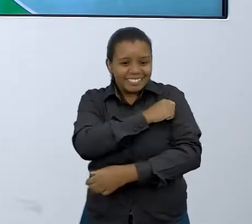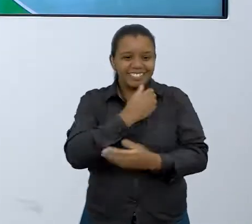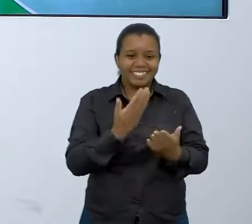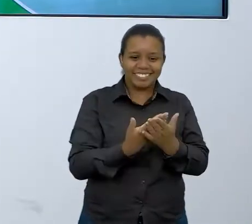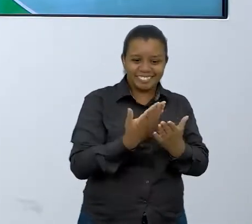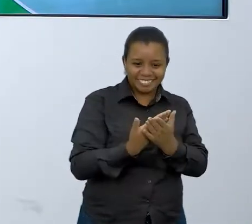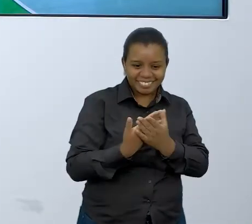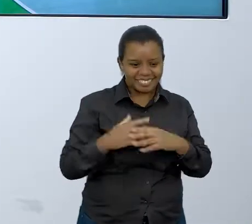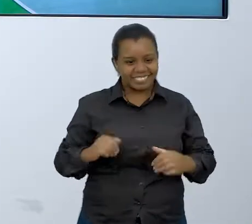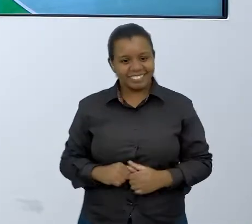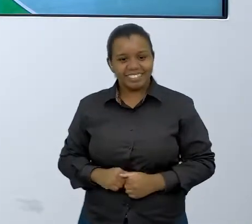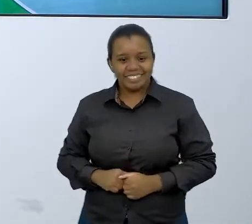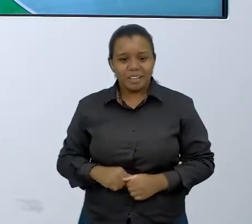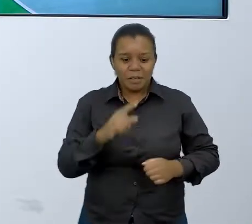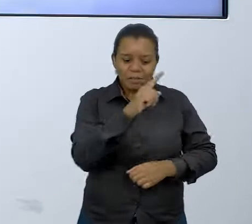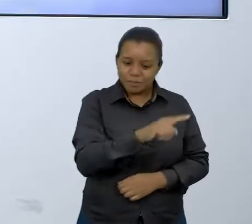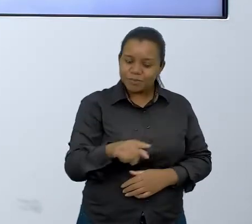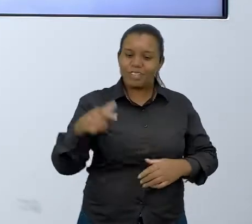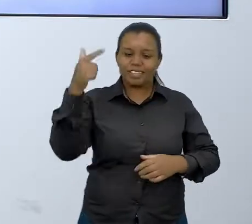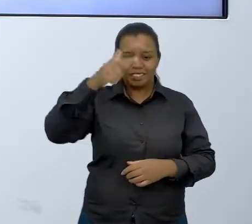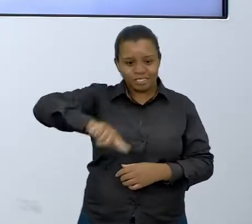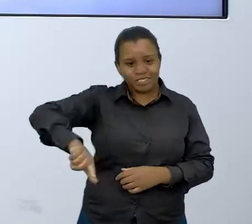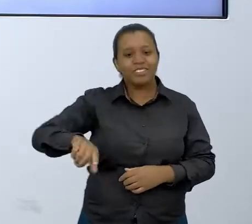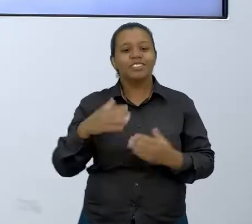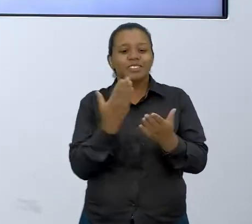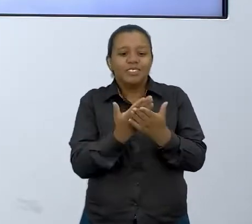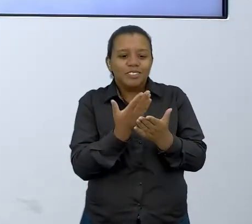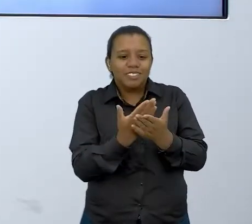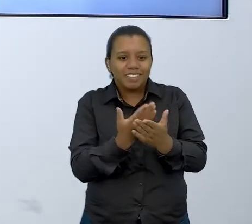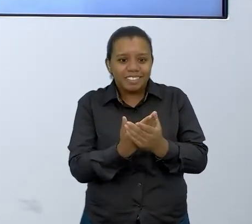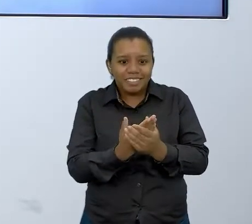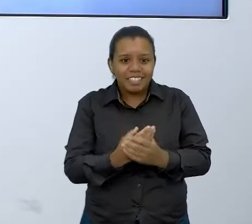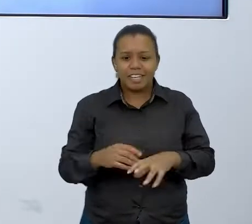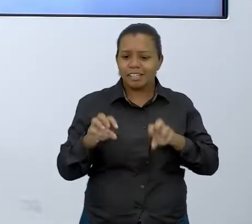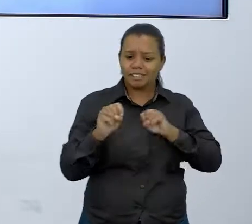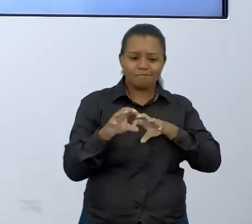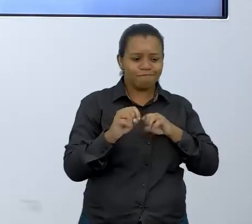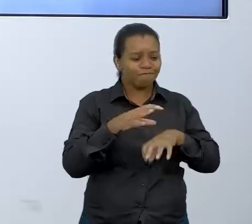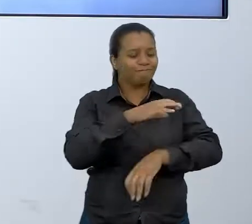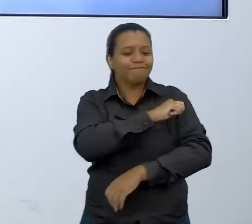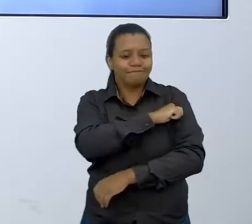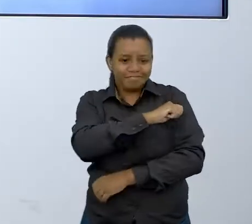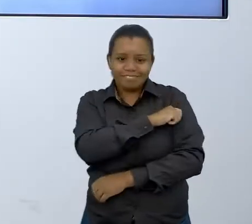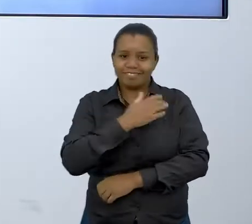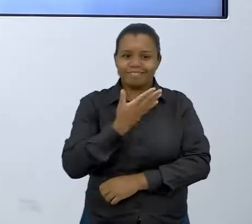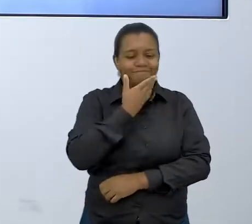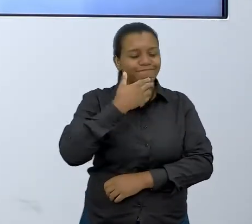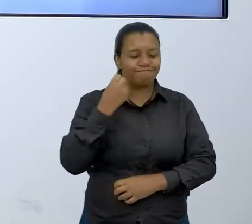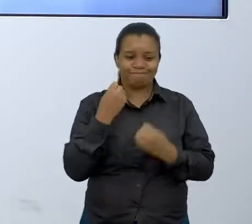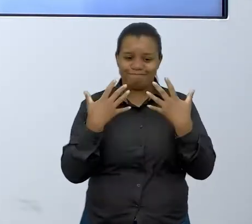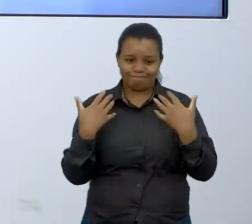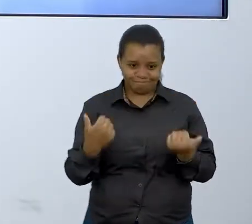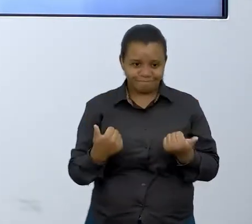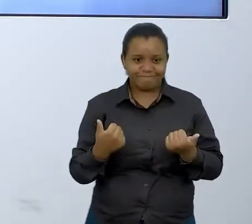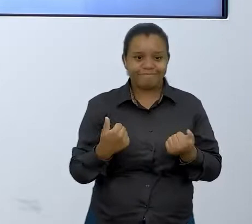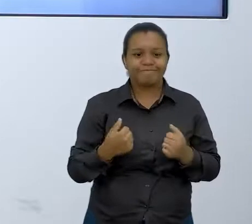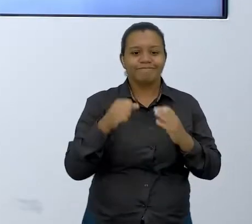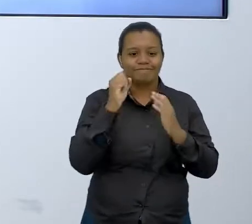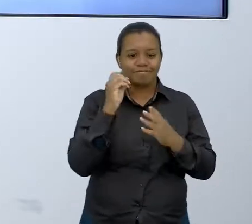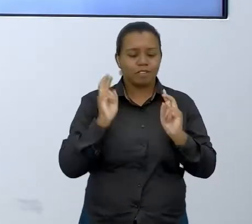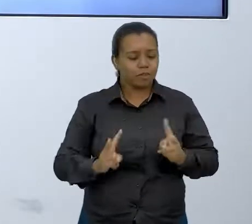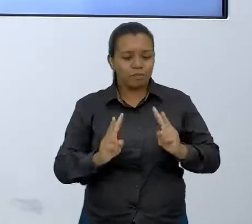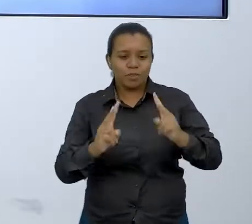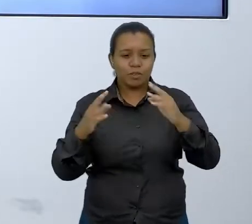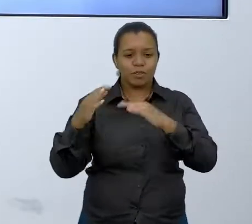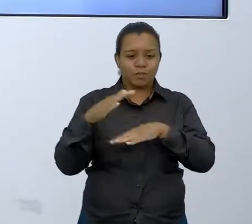vocês? Estamos aqui mais uma vez para as nossas aulas maravilhosas do nosso componente, para que a gente continue as nossas